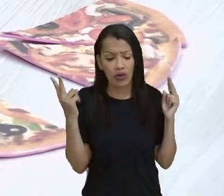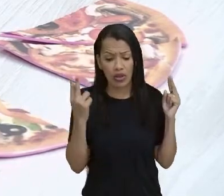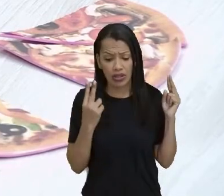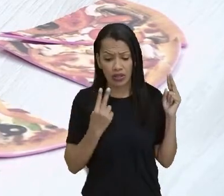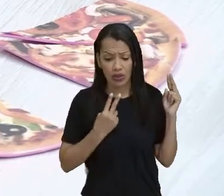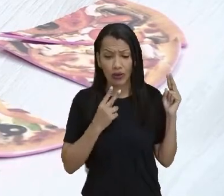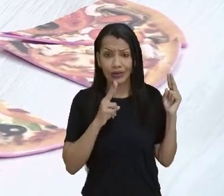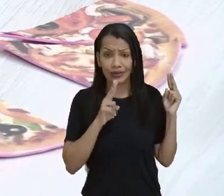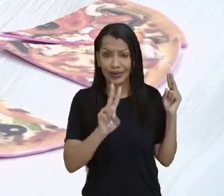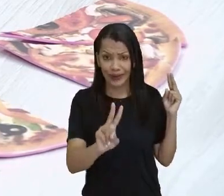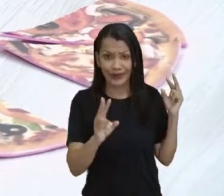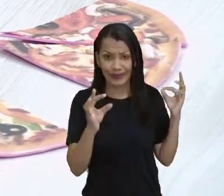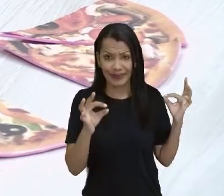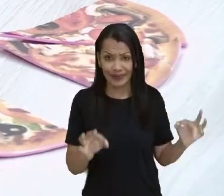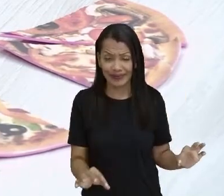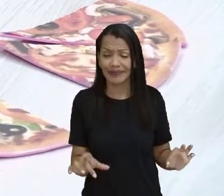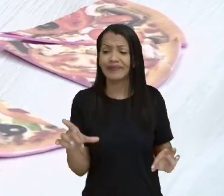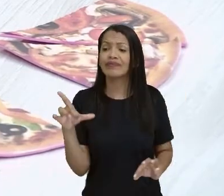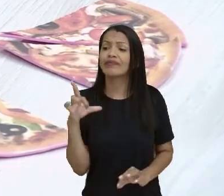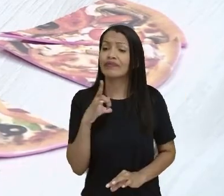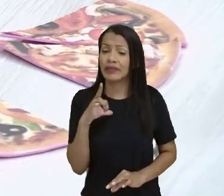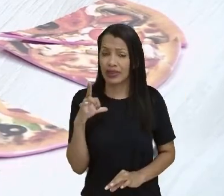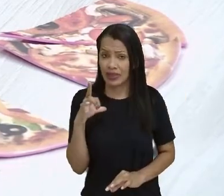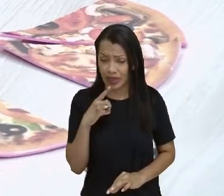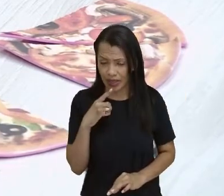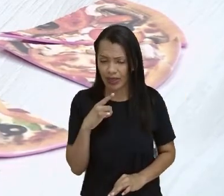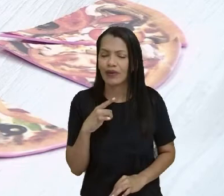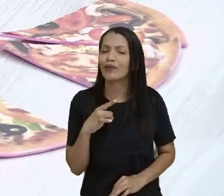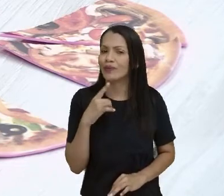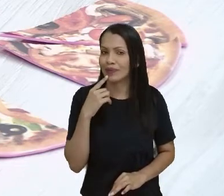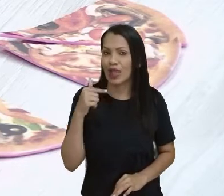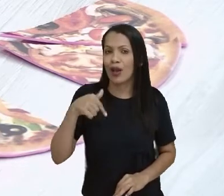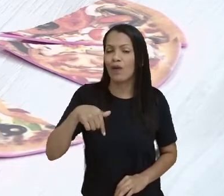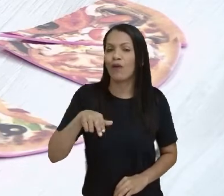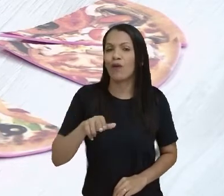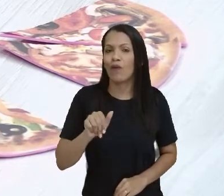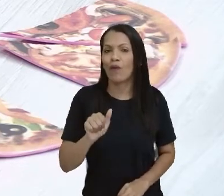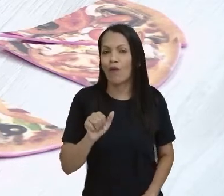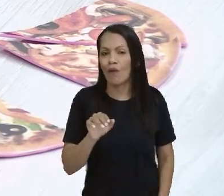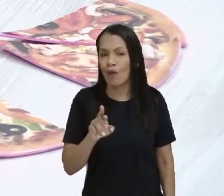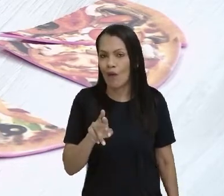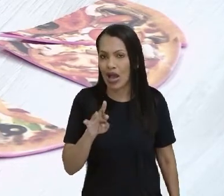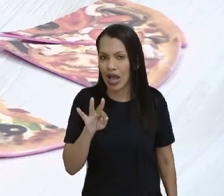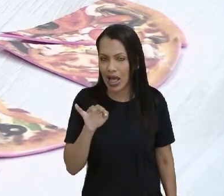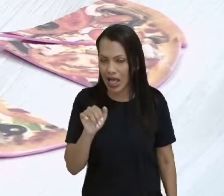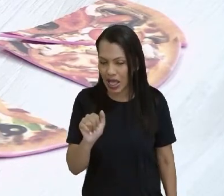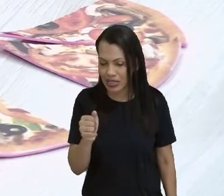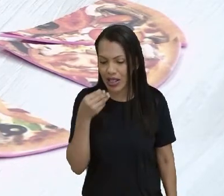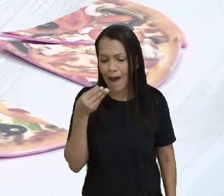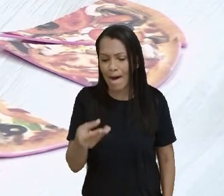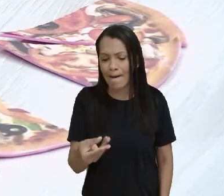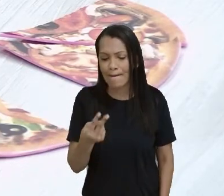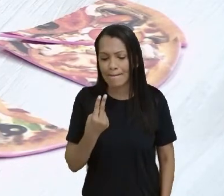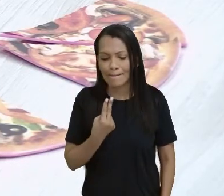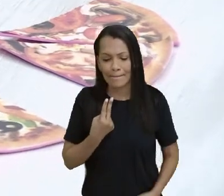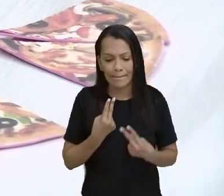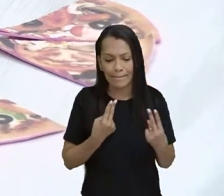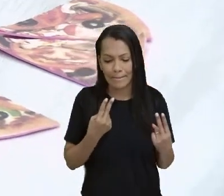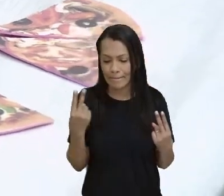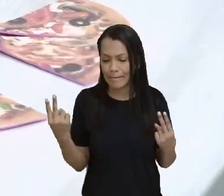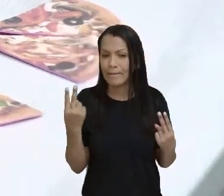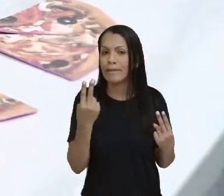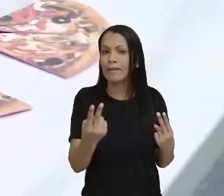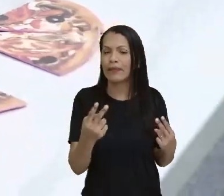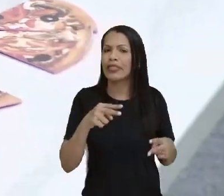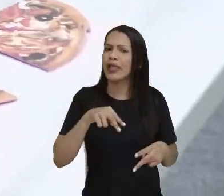Então, eu tenho aqui a quarta parte dessa pizza. Ok? Depois que a gente conversou, né, um pouquinho,